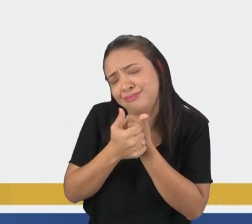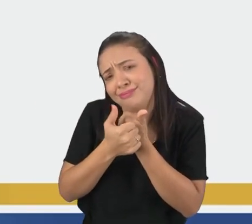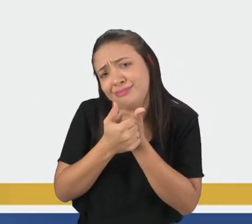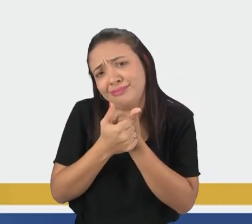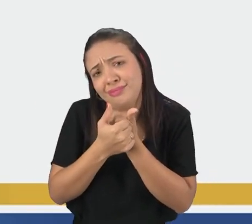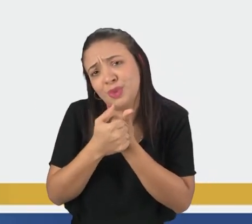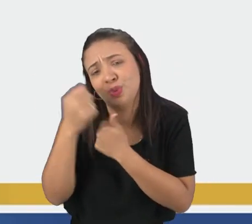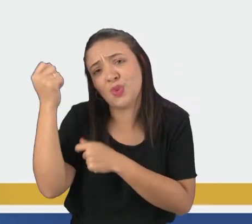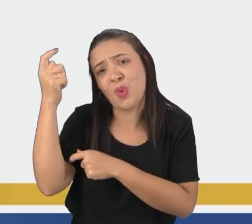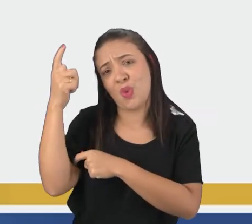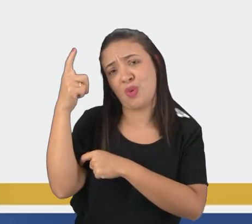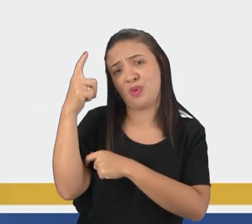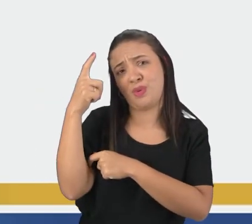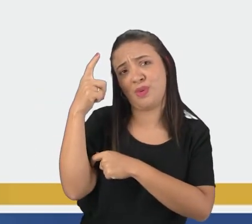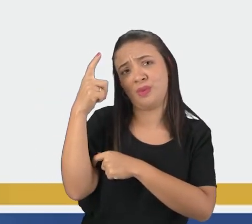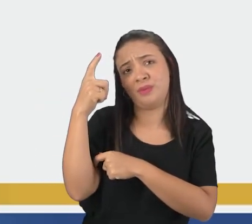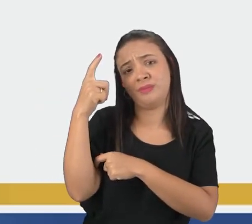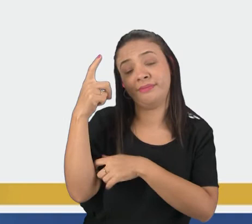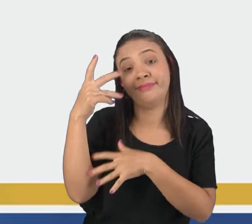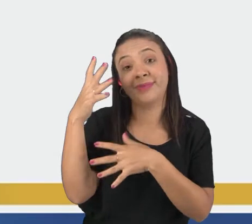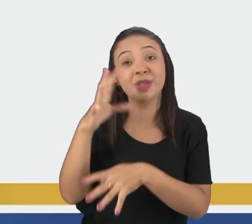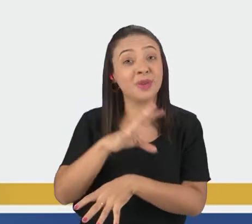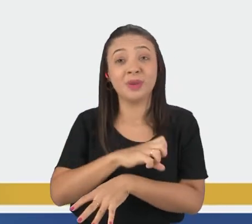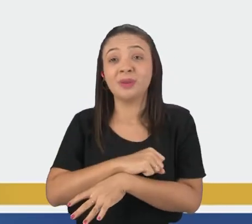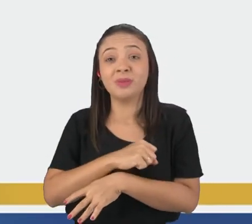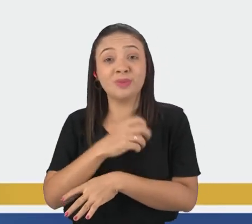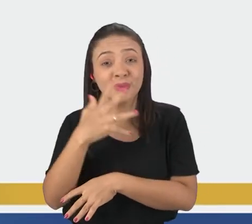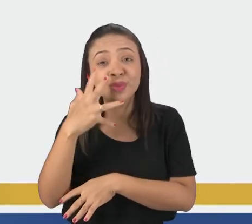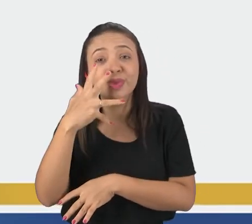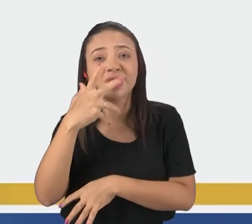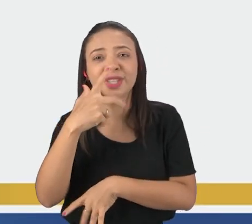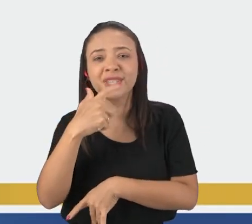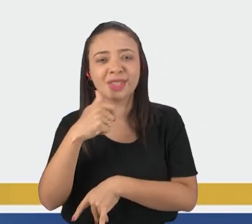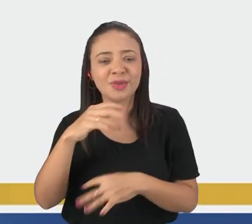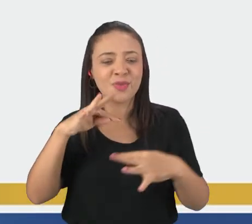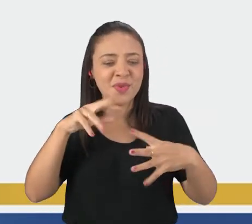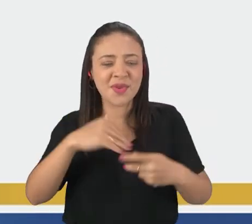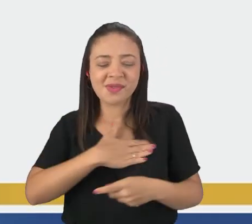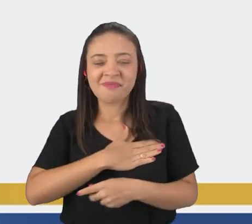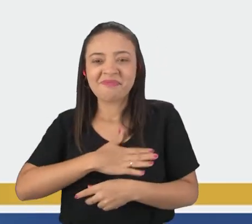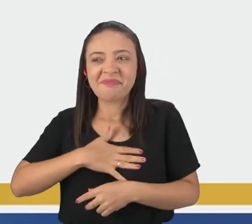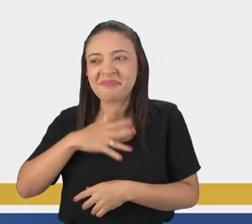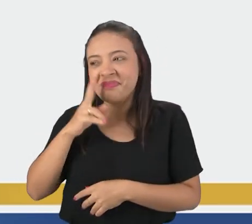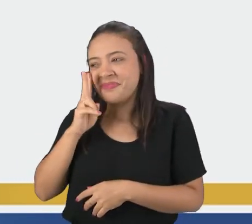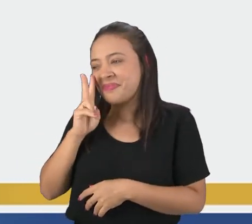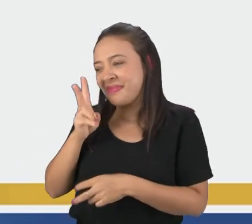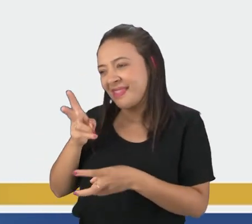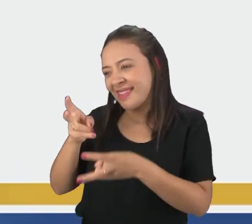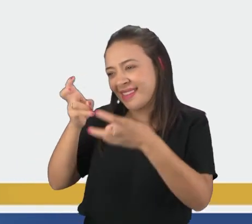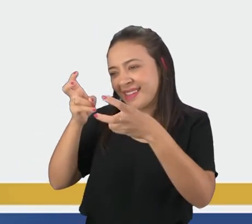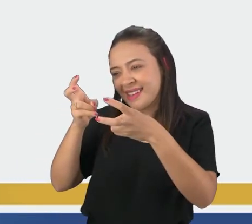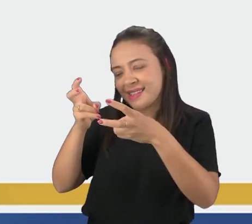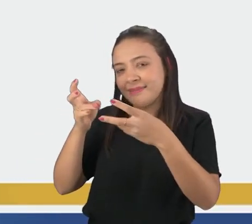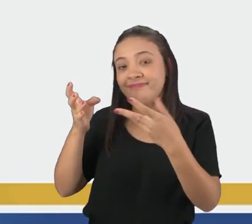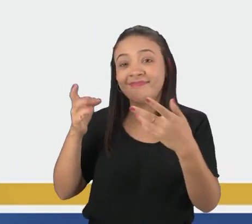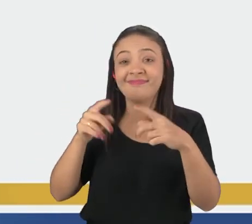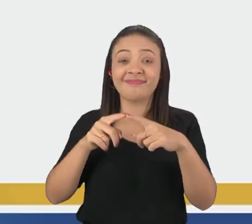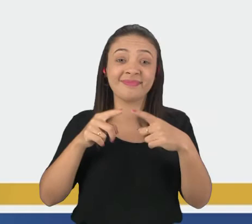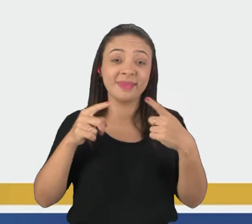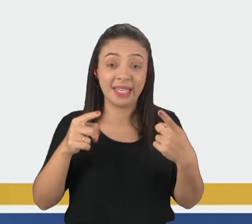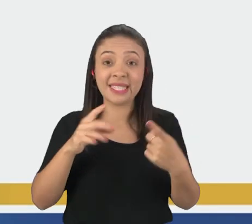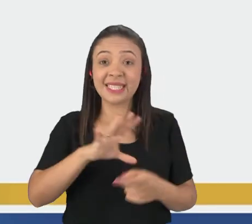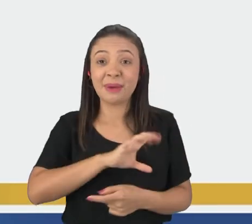amado. Era um amor bonito que dava gosto de ver. Mas eles